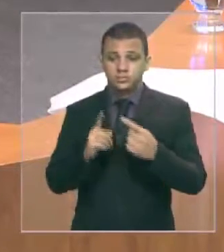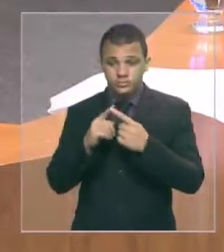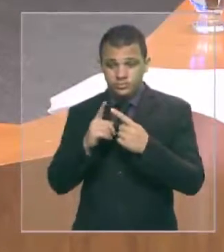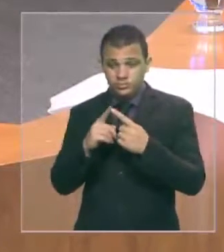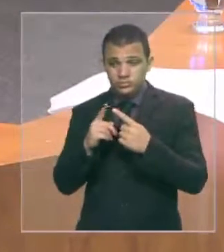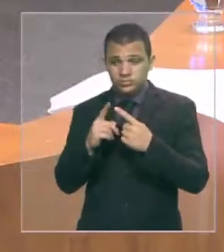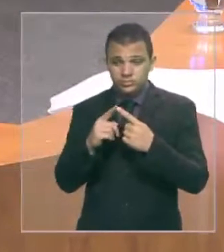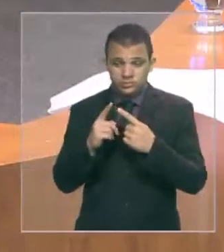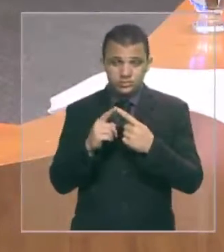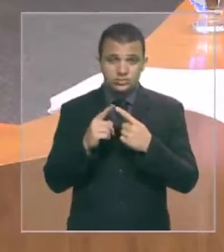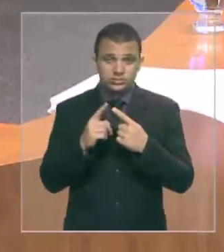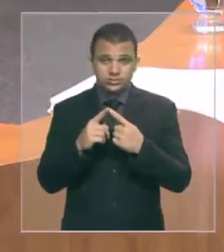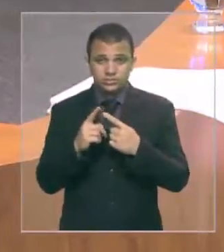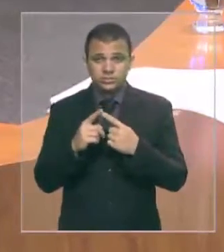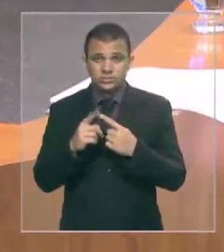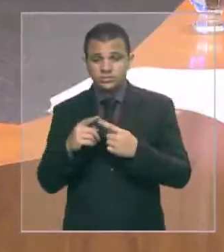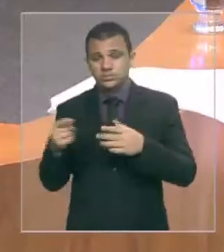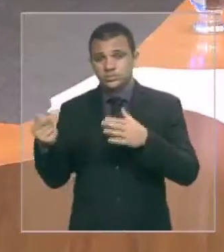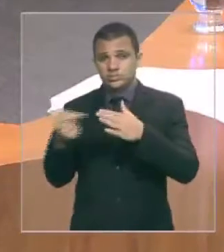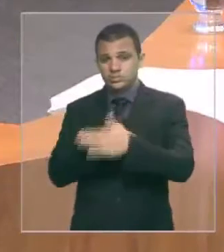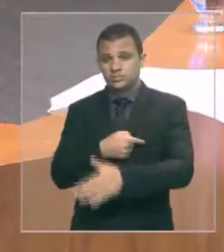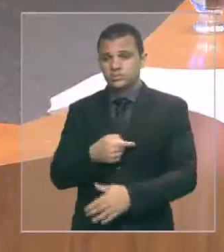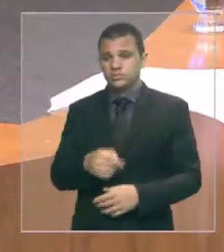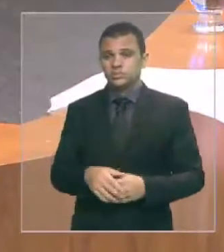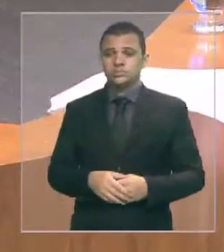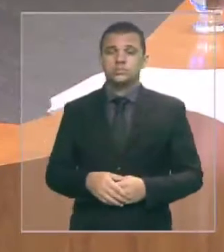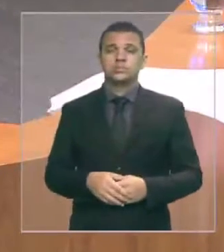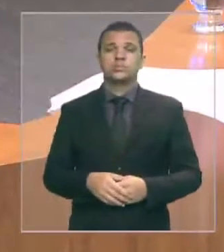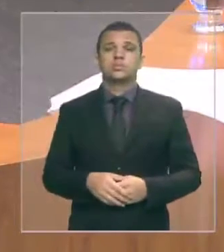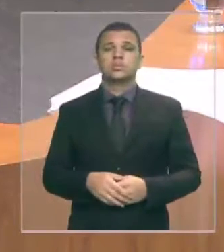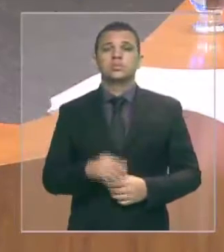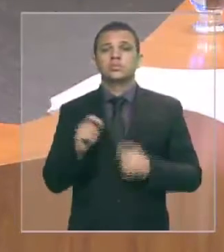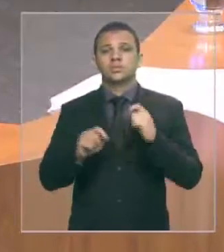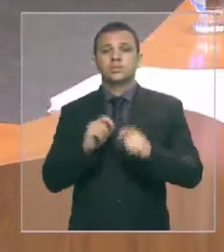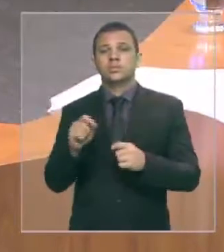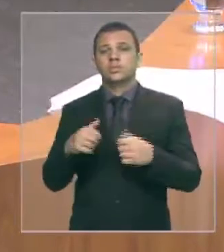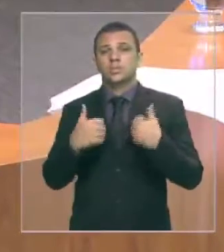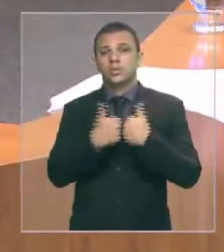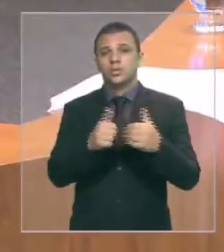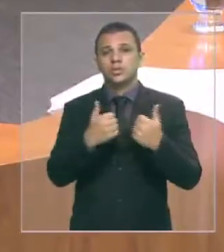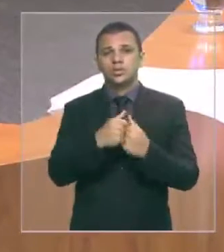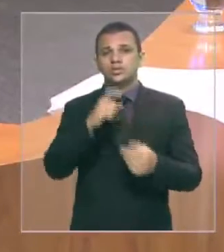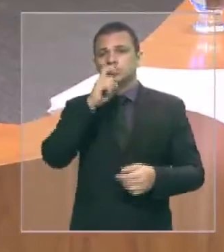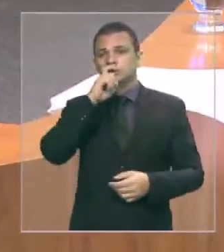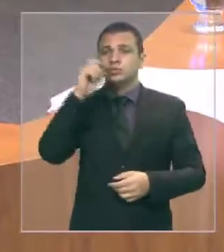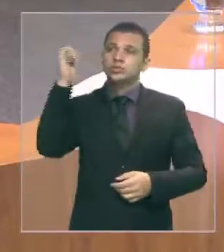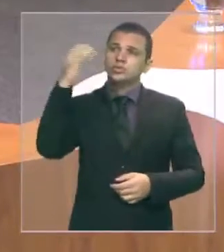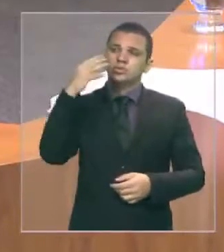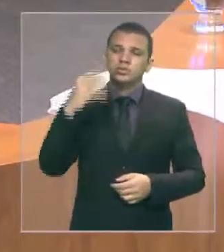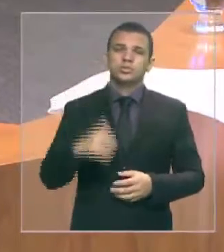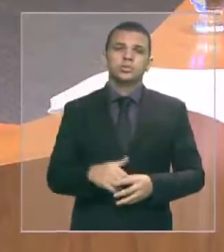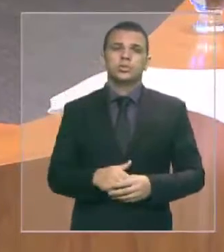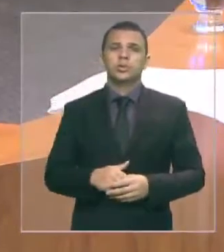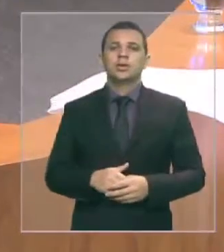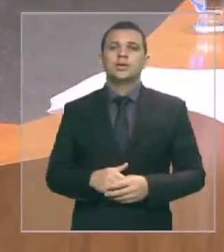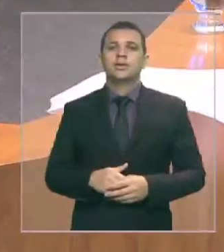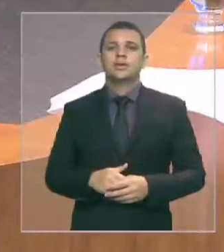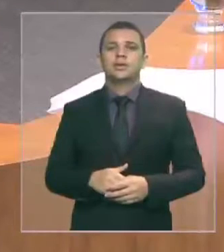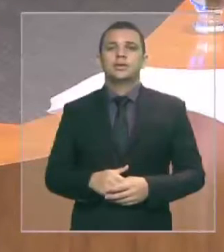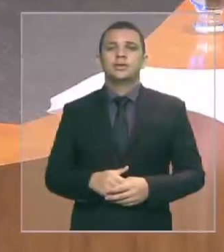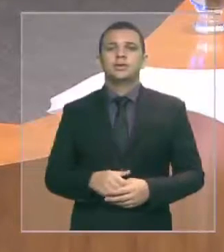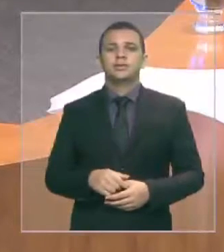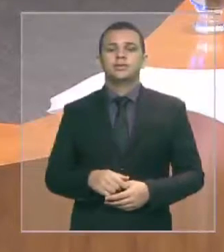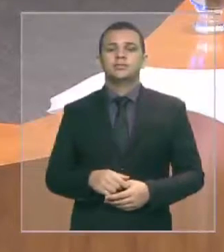primeira, salvo engano, é sobre a questão de ônibus com ar-condicionado. Eu creio que